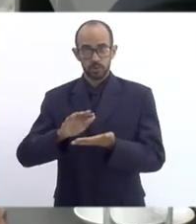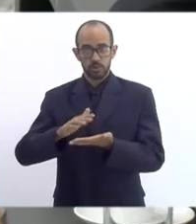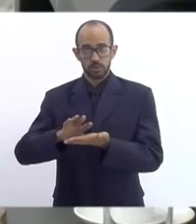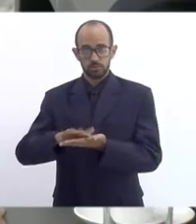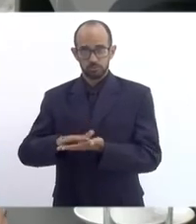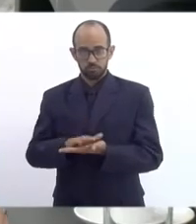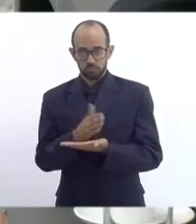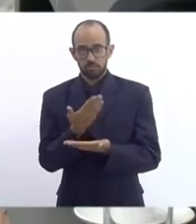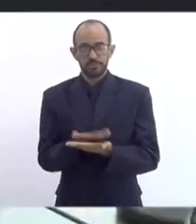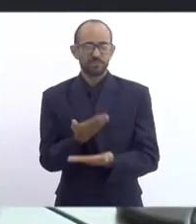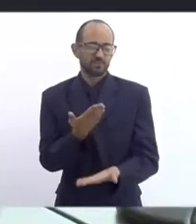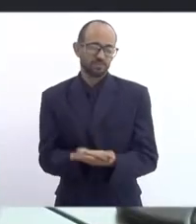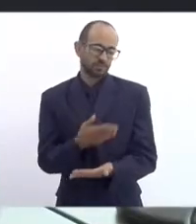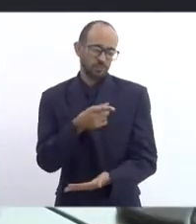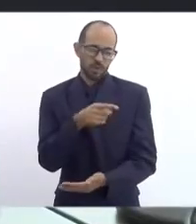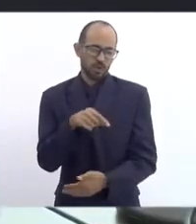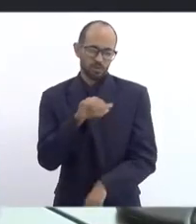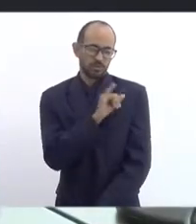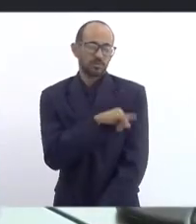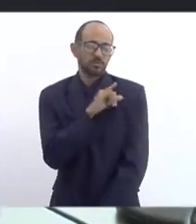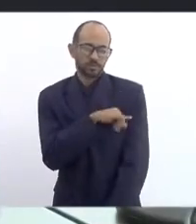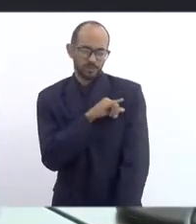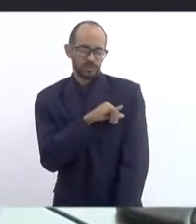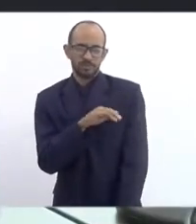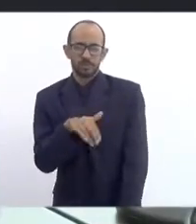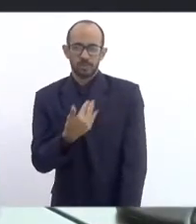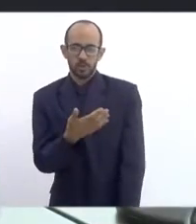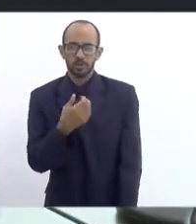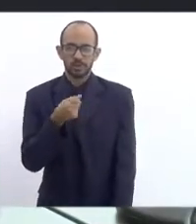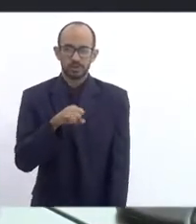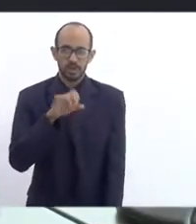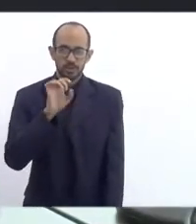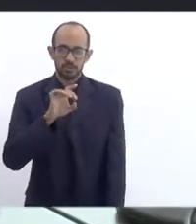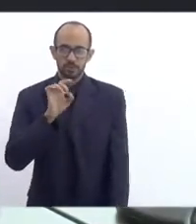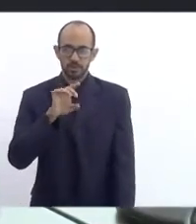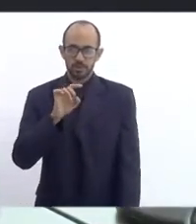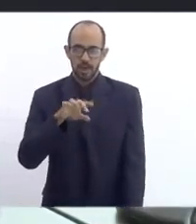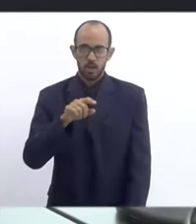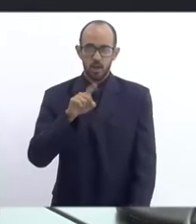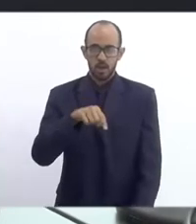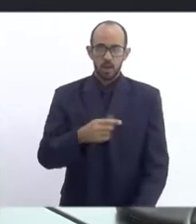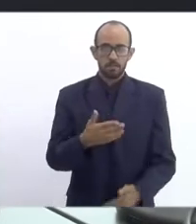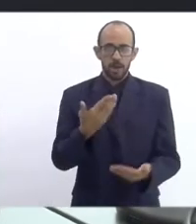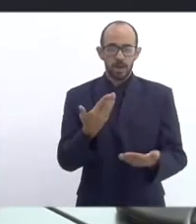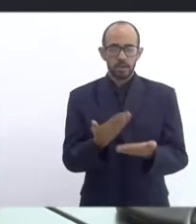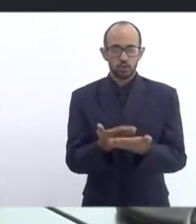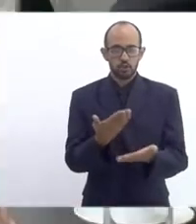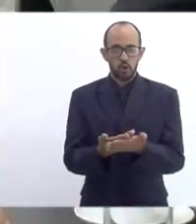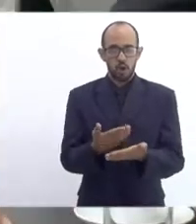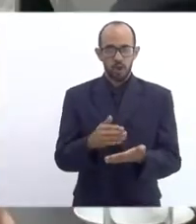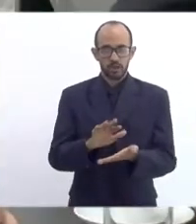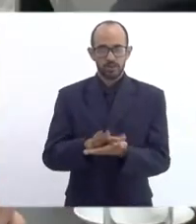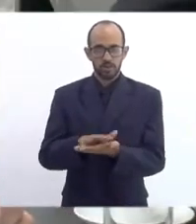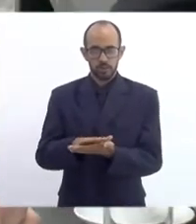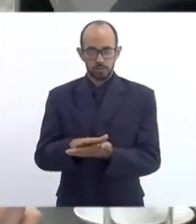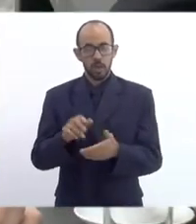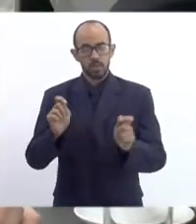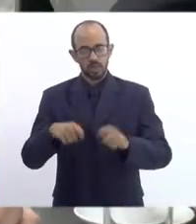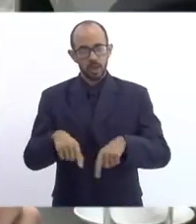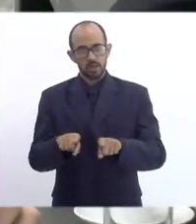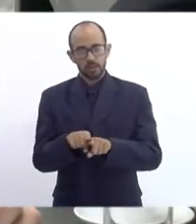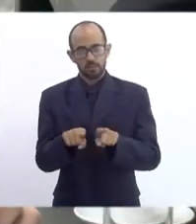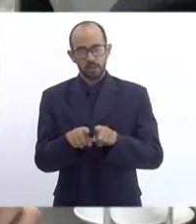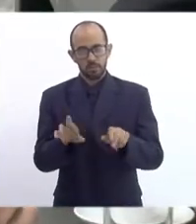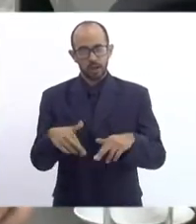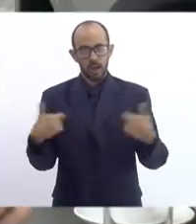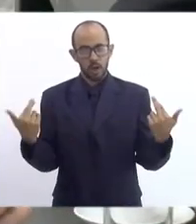Verdade. Então, se essa especificidade vale para a escola de samba, pode valer para a roda de samba. A defesa é